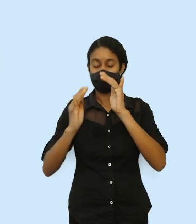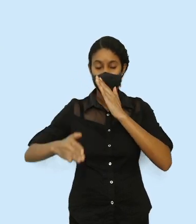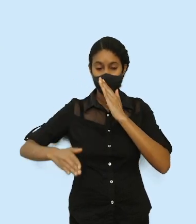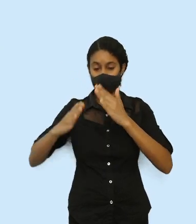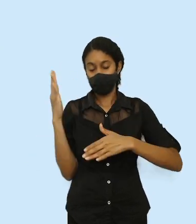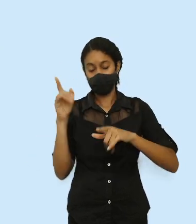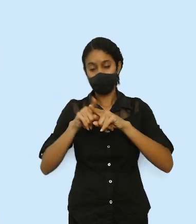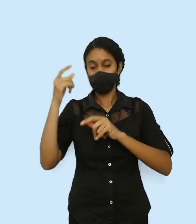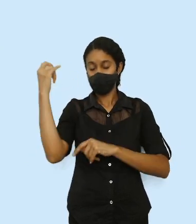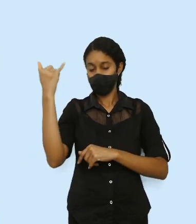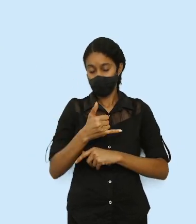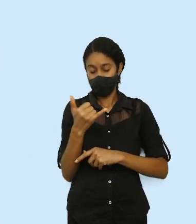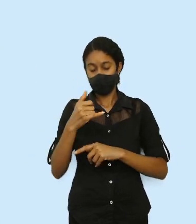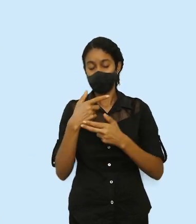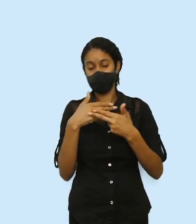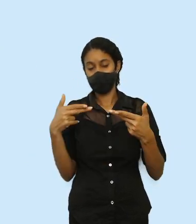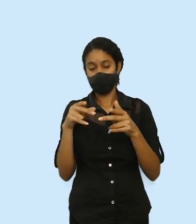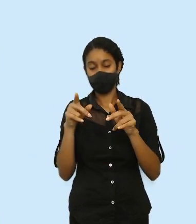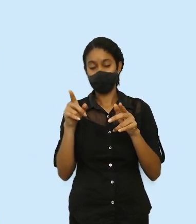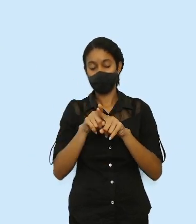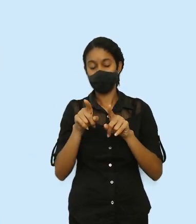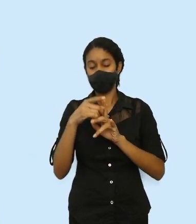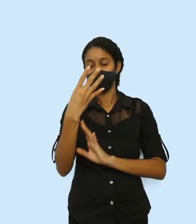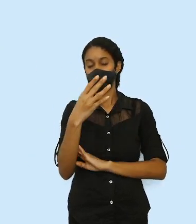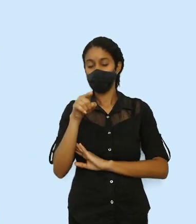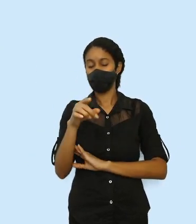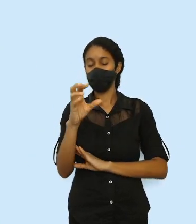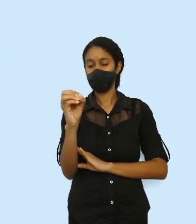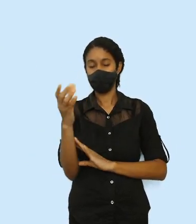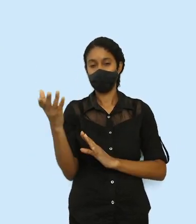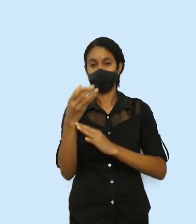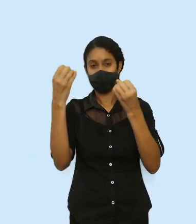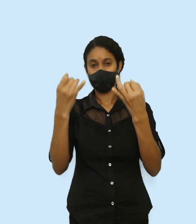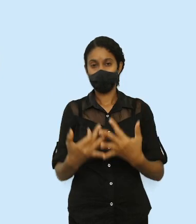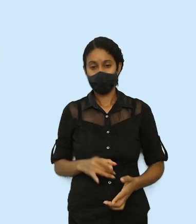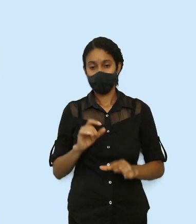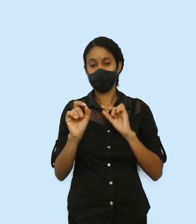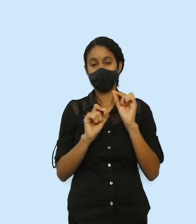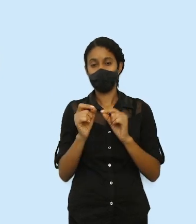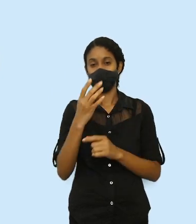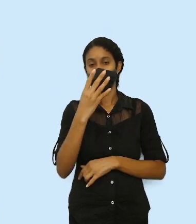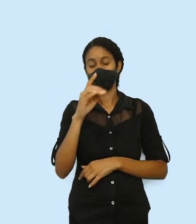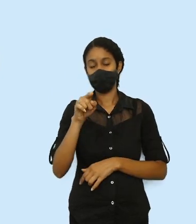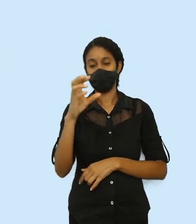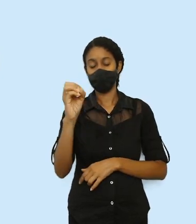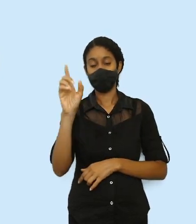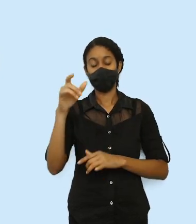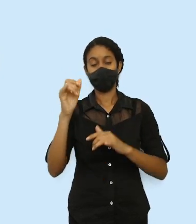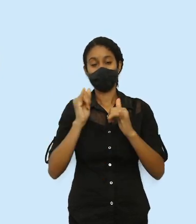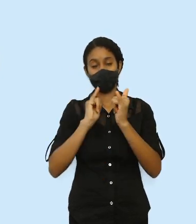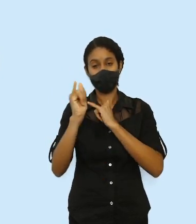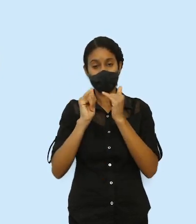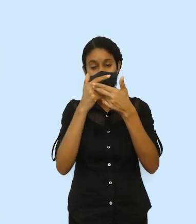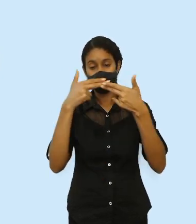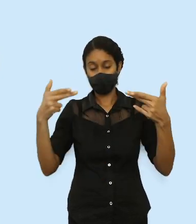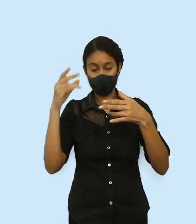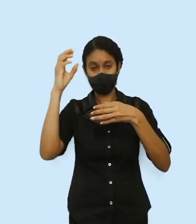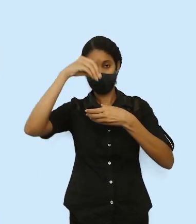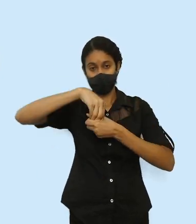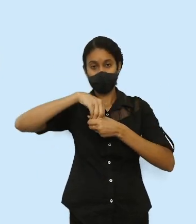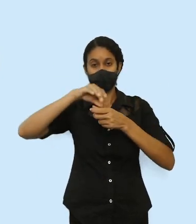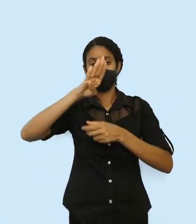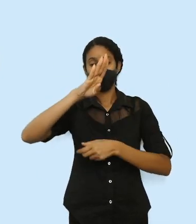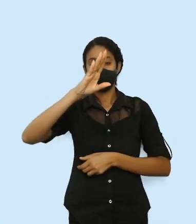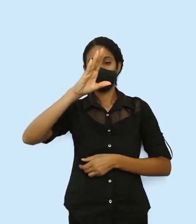e eletrônicos, e a indústria 4.0, que é a que a gente fala sobre hoje, que são os sistemas cibernéticos, internet das coisas,